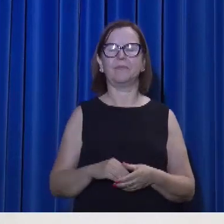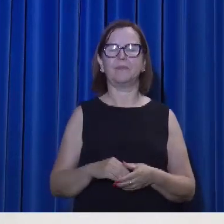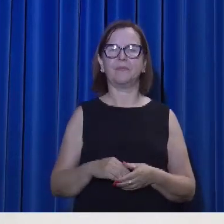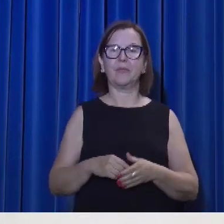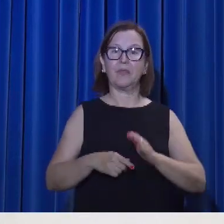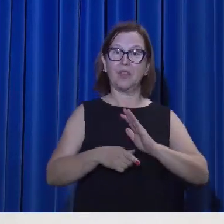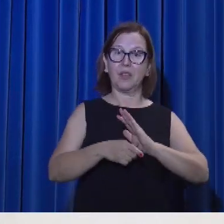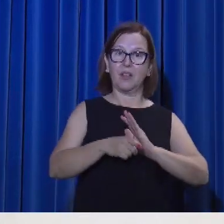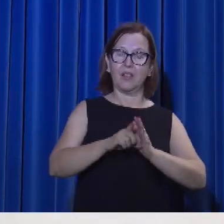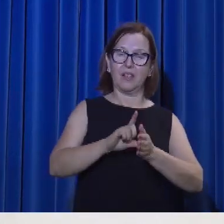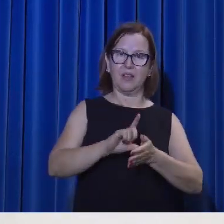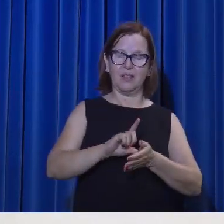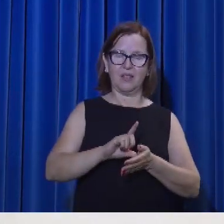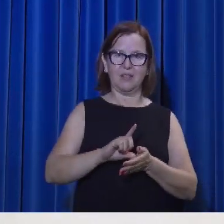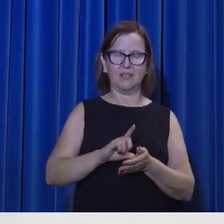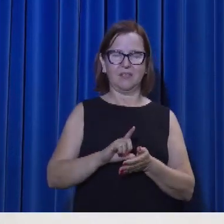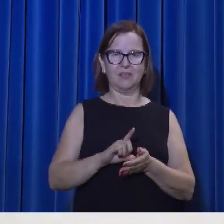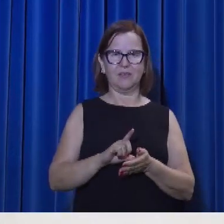gente